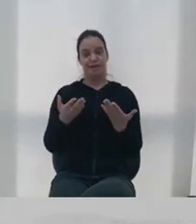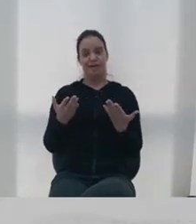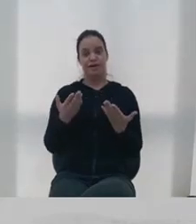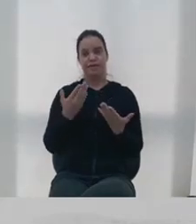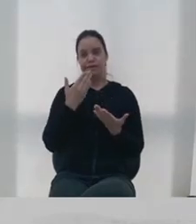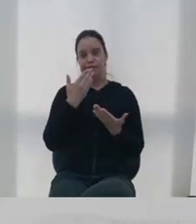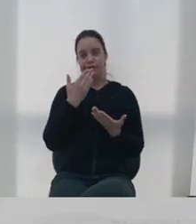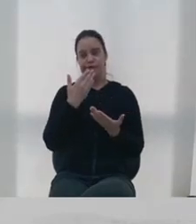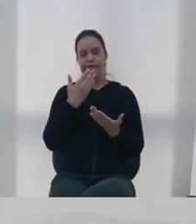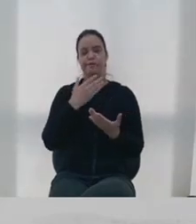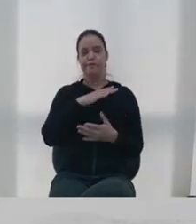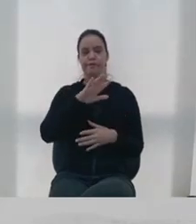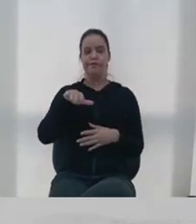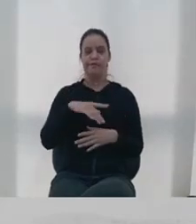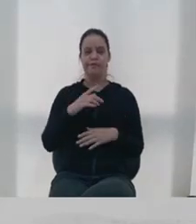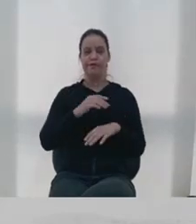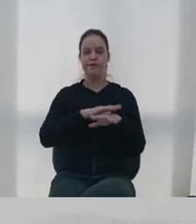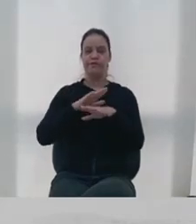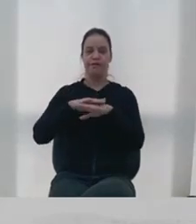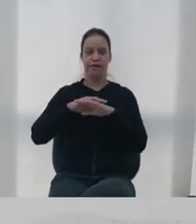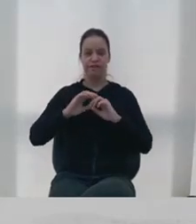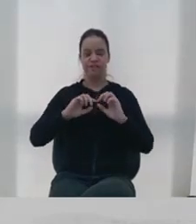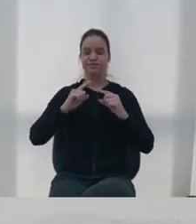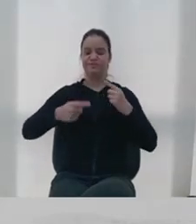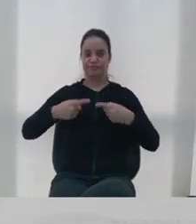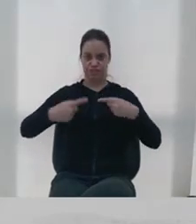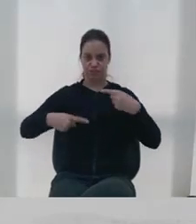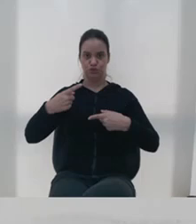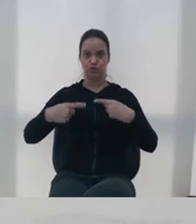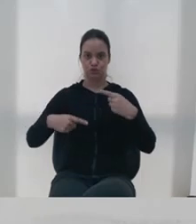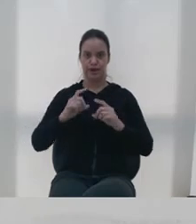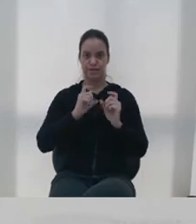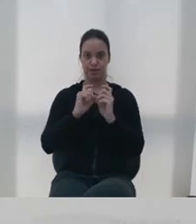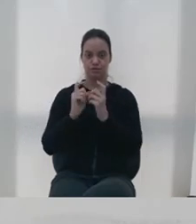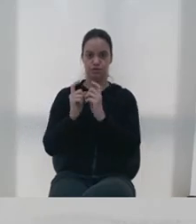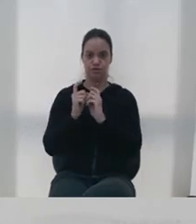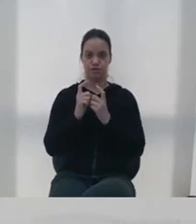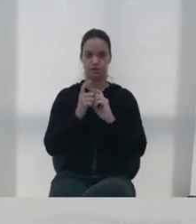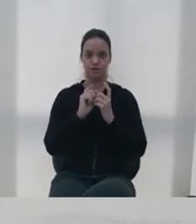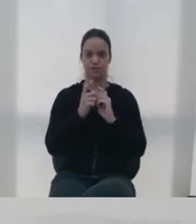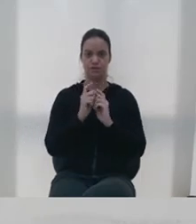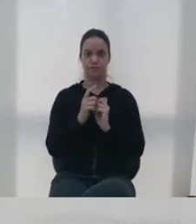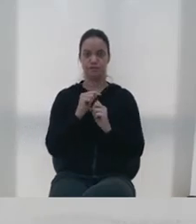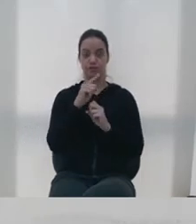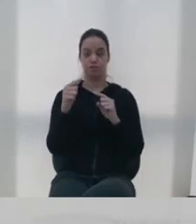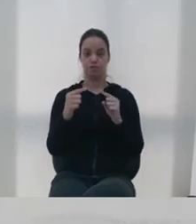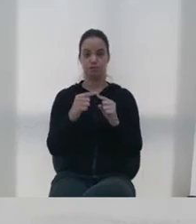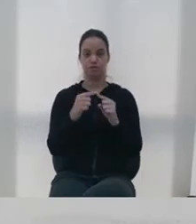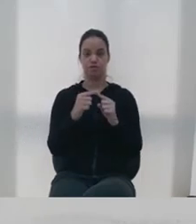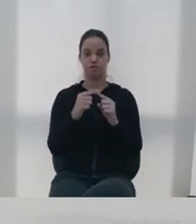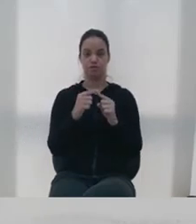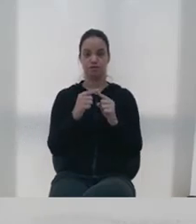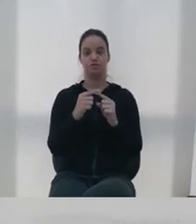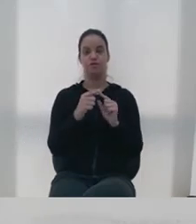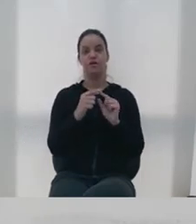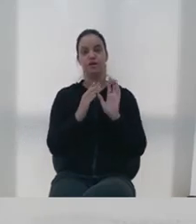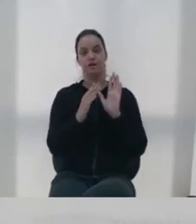pedido pelo colegiado. Nós faremos todas as discussões aqui no âmbito do colegiado, tendo em vista a proposta que